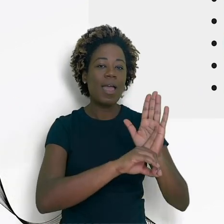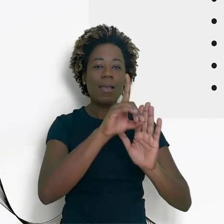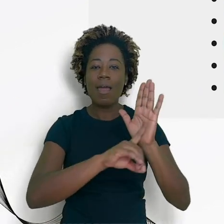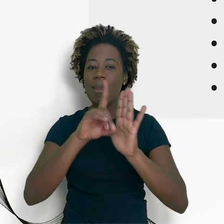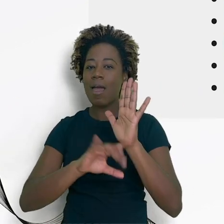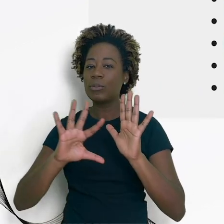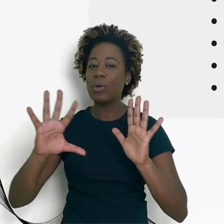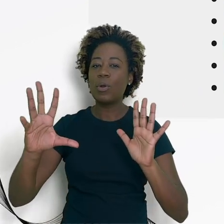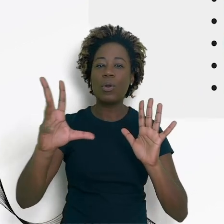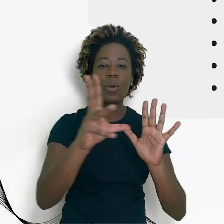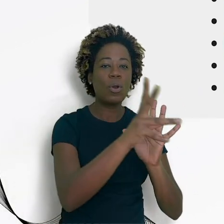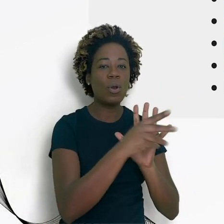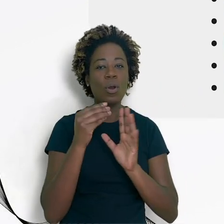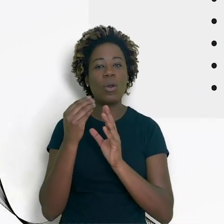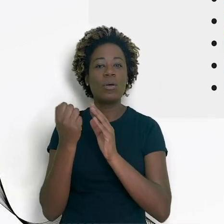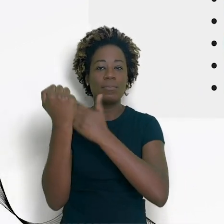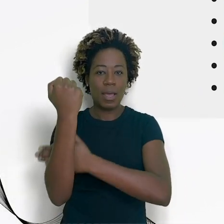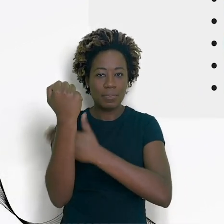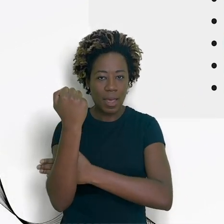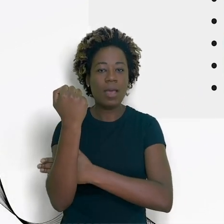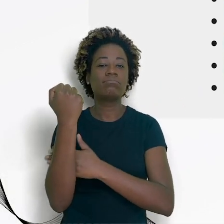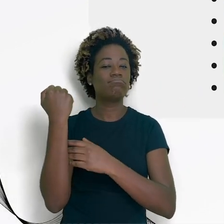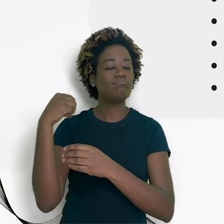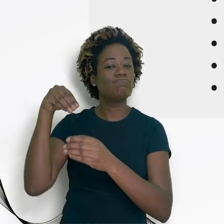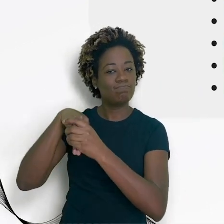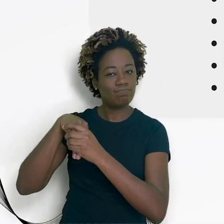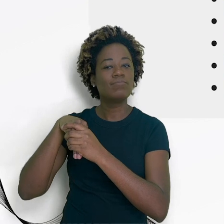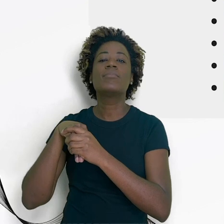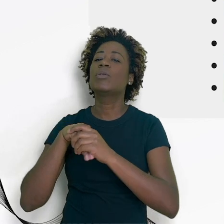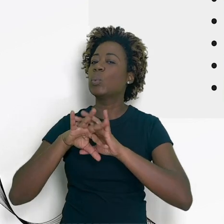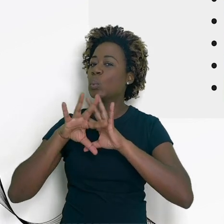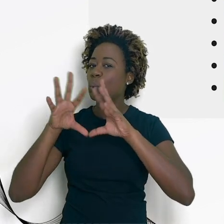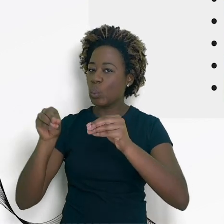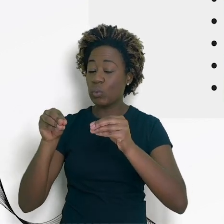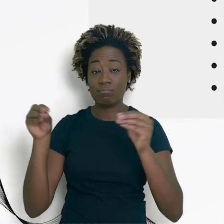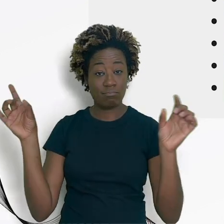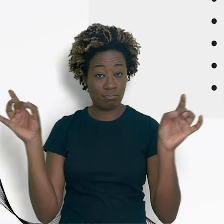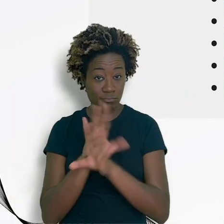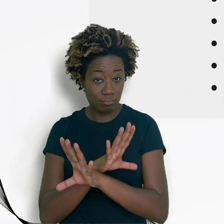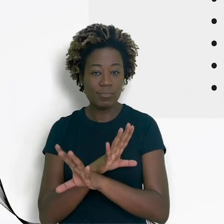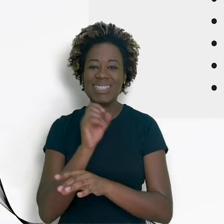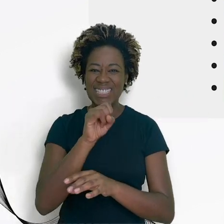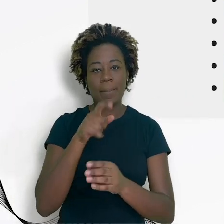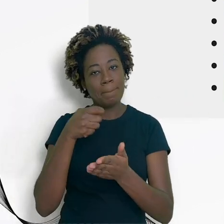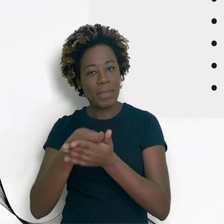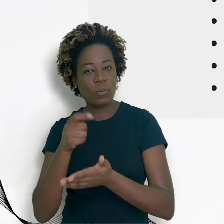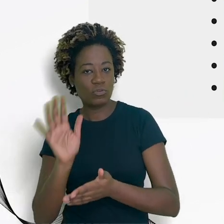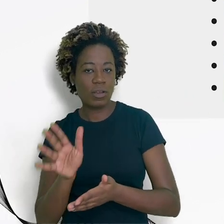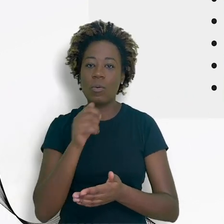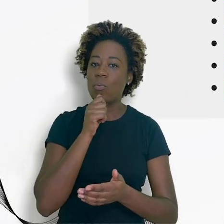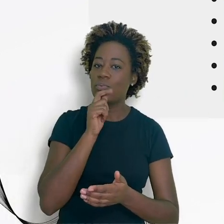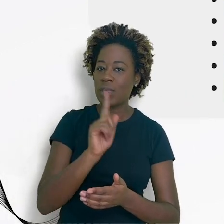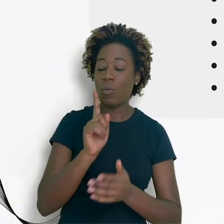declarações possíveis e imaginárias na sua pastinha. SBAT, ECAD, ECAD pago, se você já tiver pago. Se não, lembre-se, ao